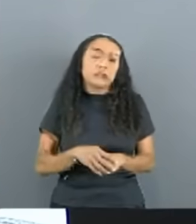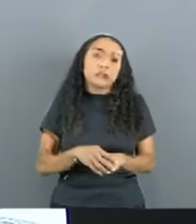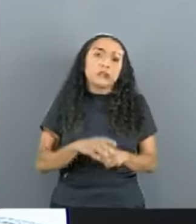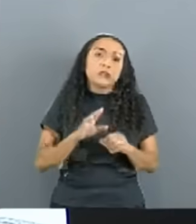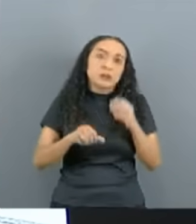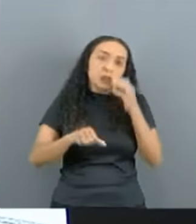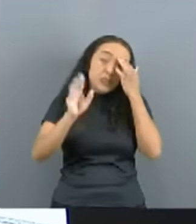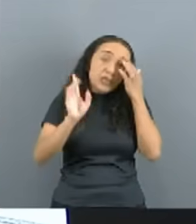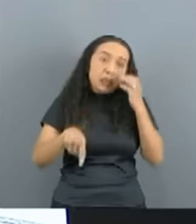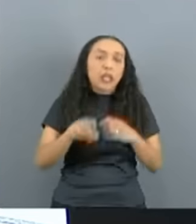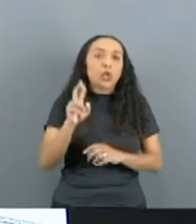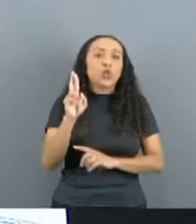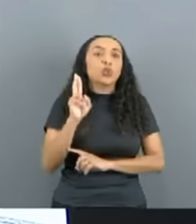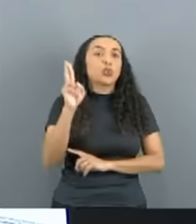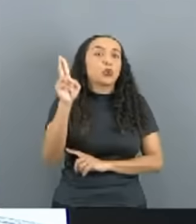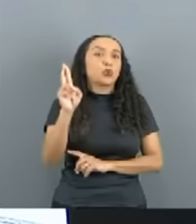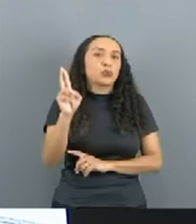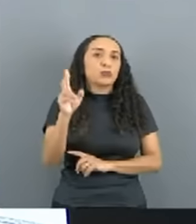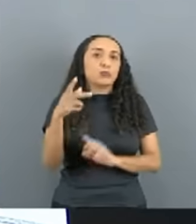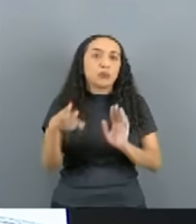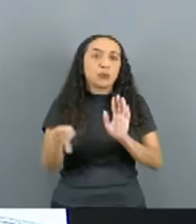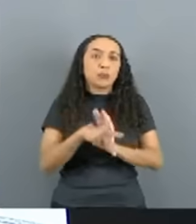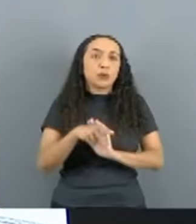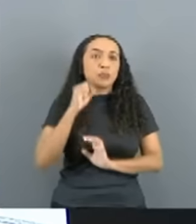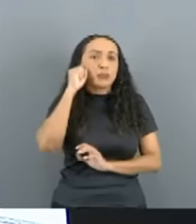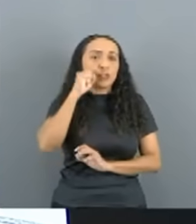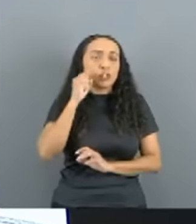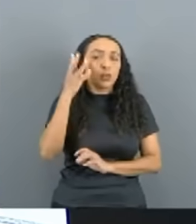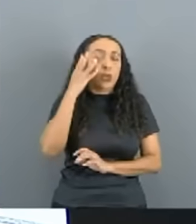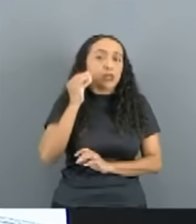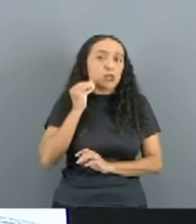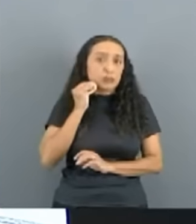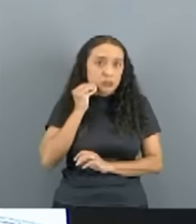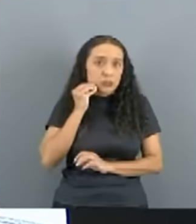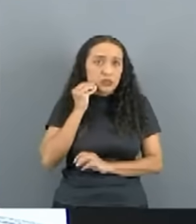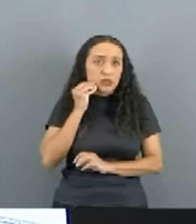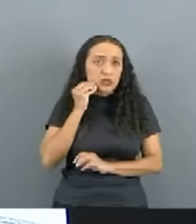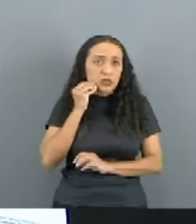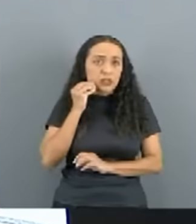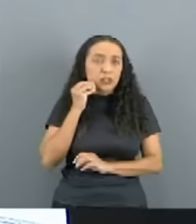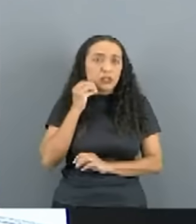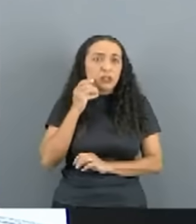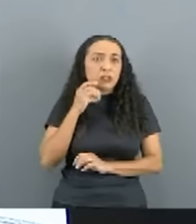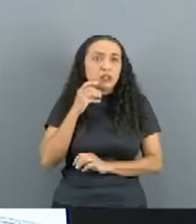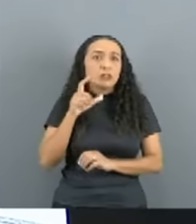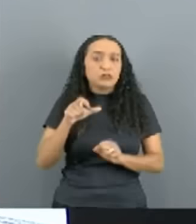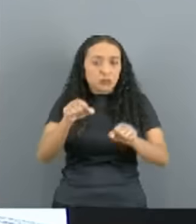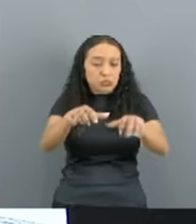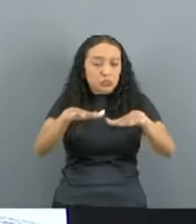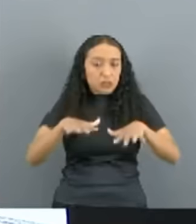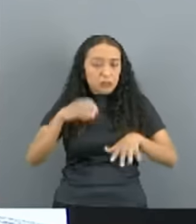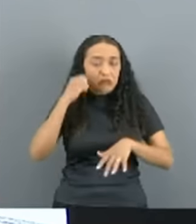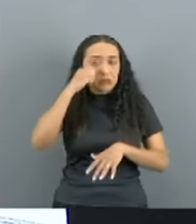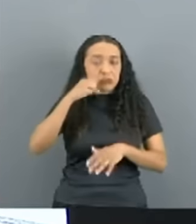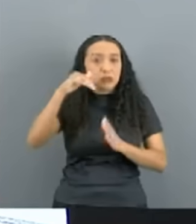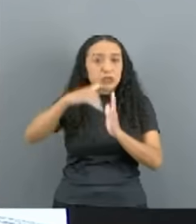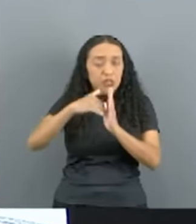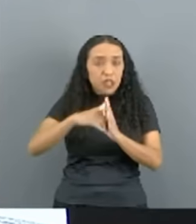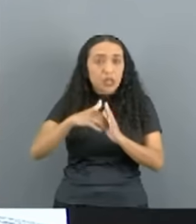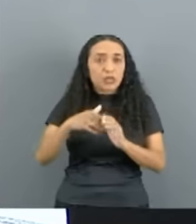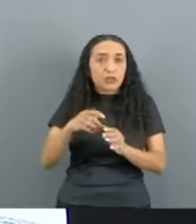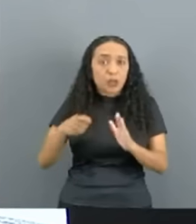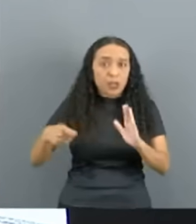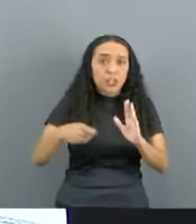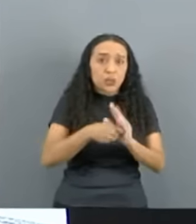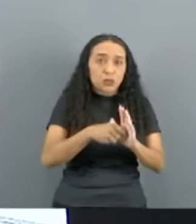quem são os donos aí. O próprio senador Isalci Lucas trouxe no plenário do Senado essa